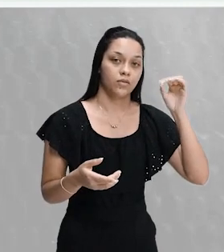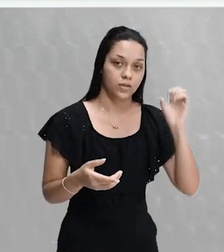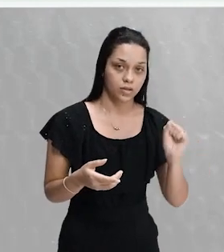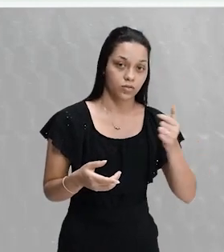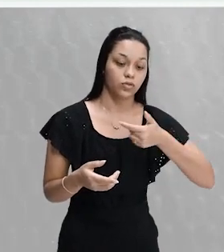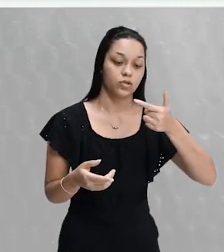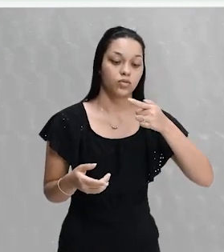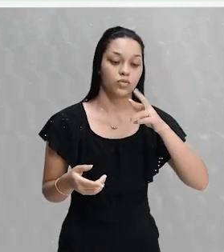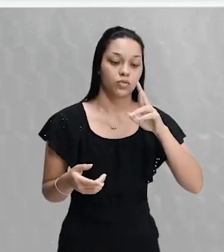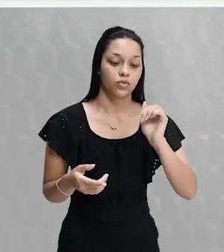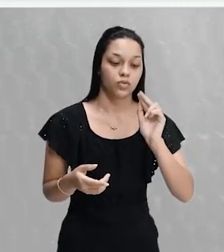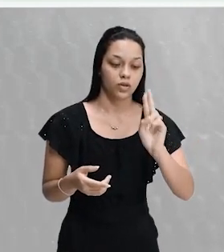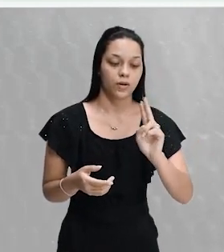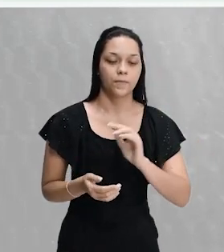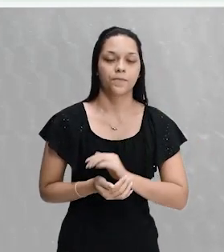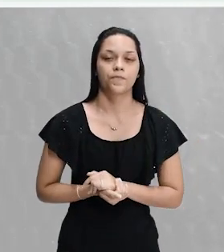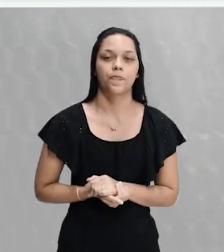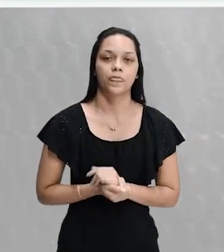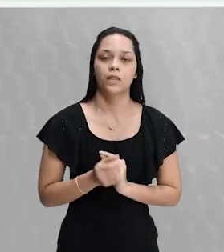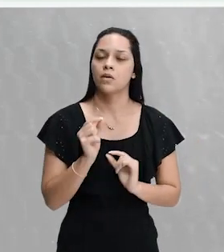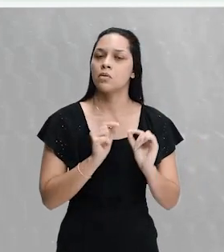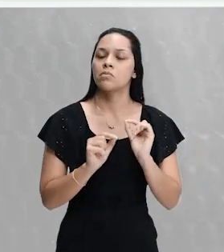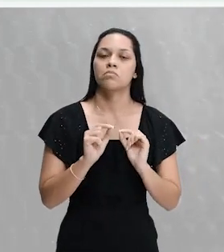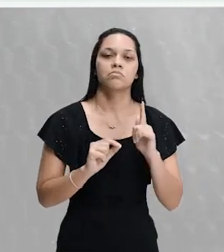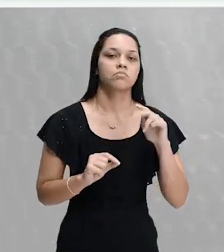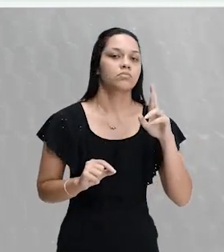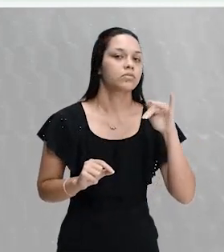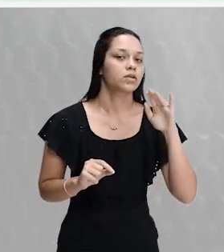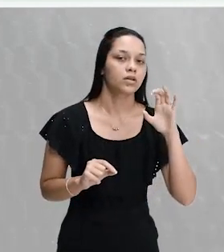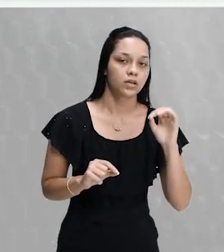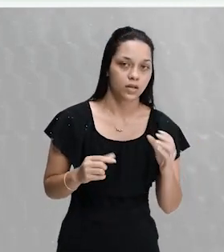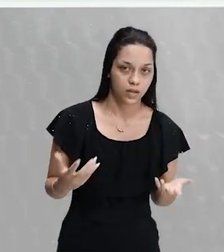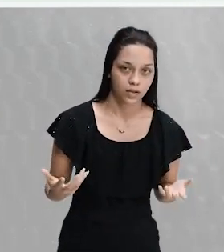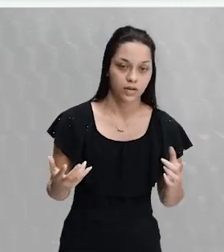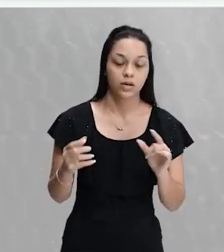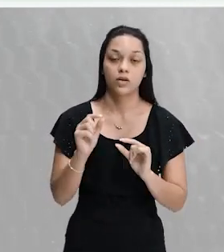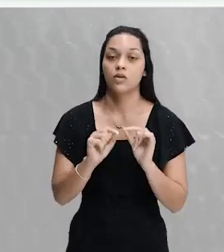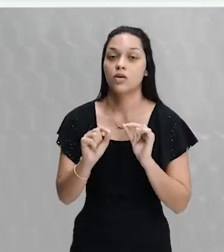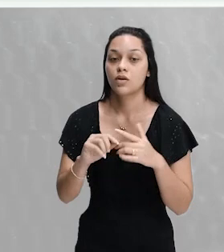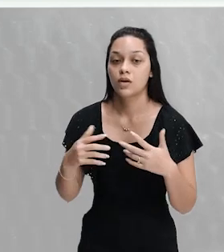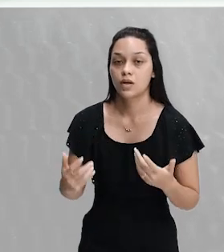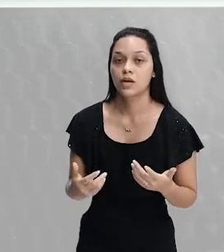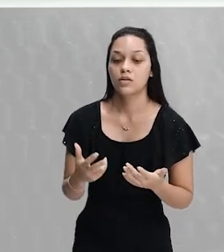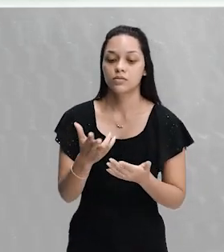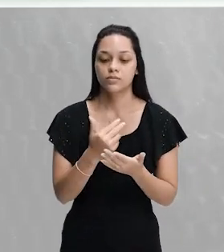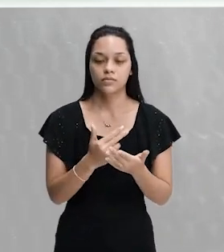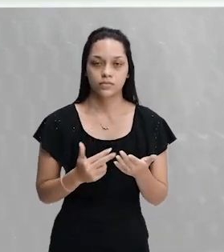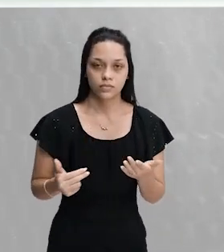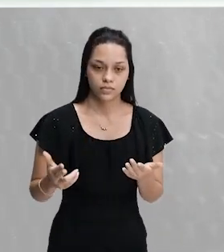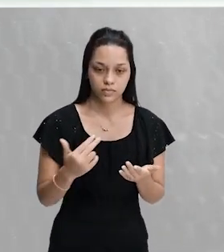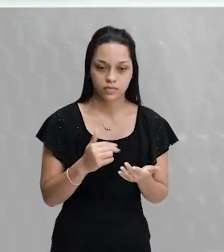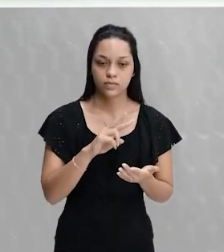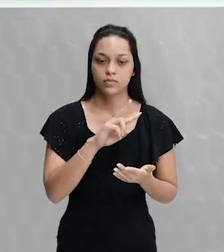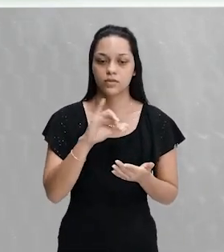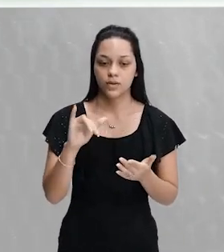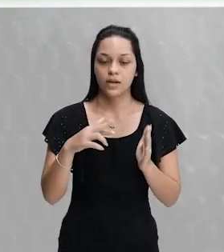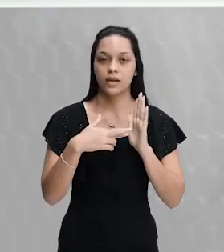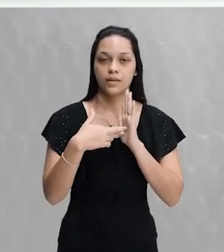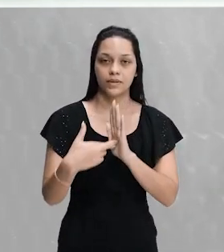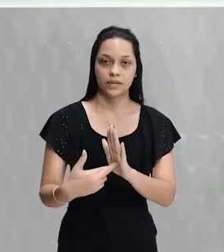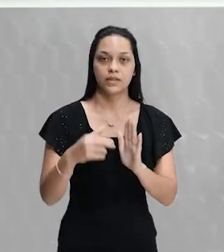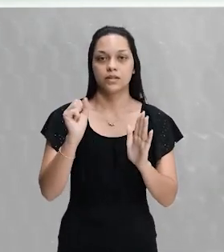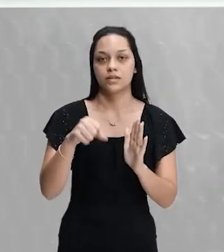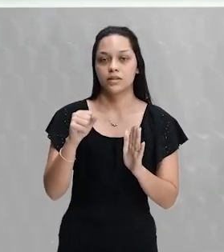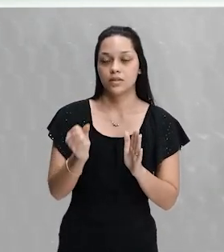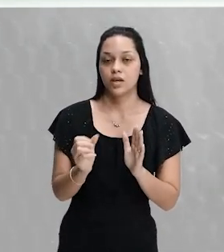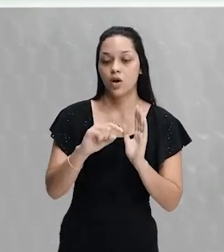polinomial do segundo grau. Tá? O que é o gráfico? O gráfico nada mais é do que um desenho, né, que vai representar